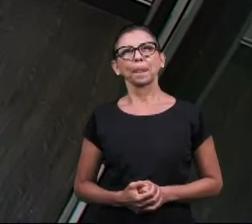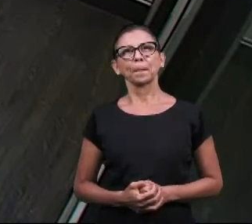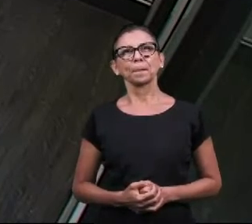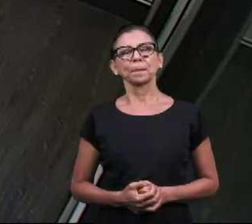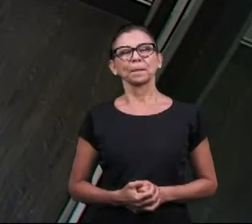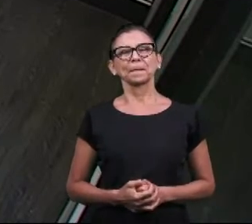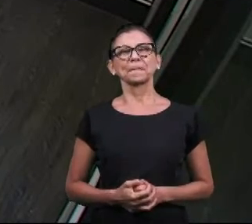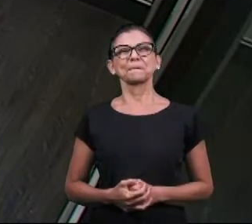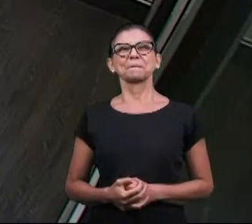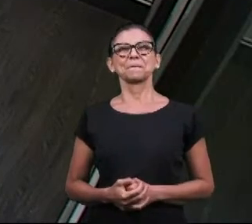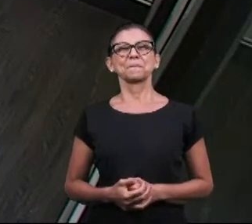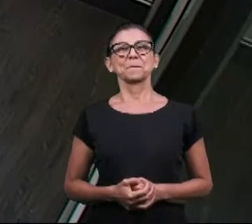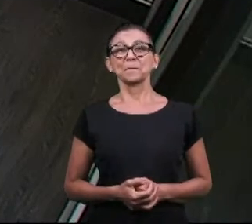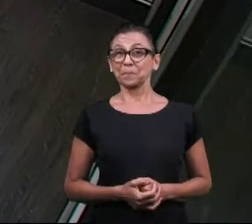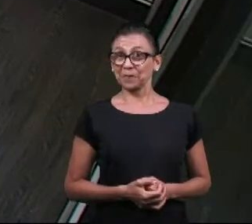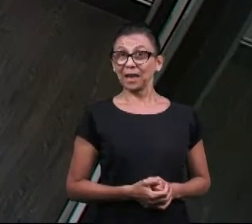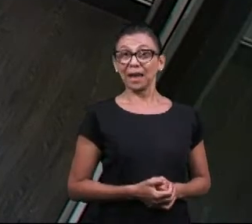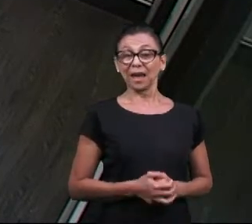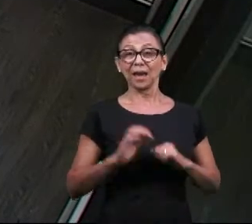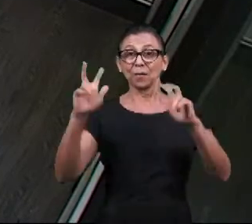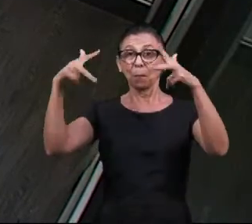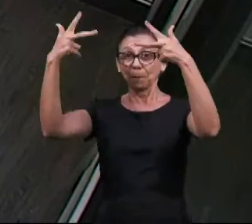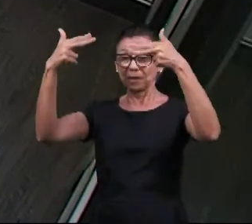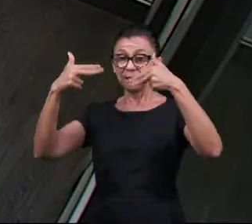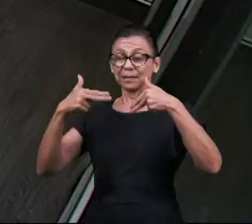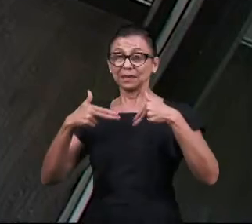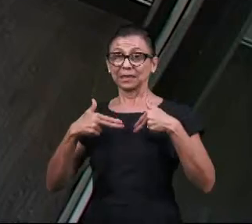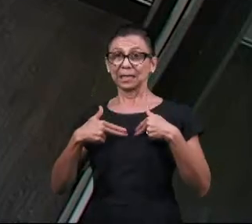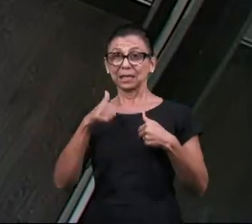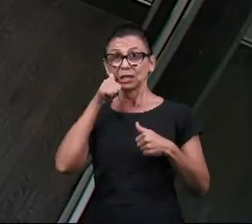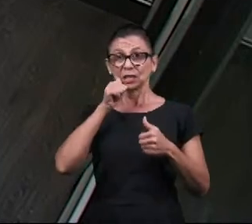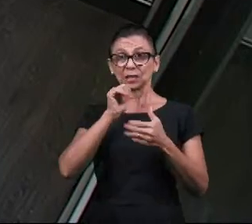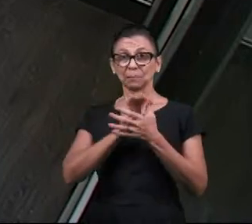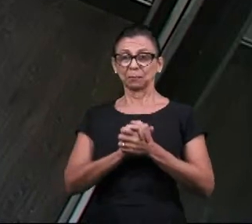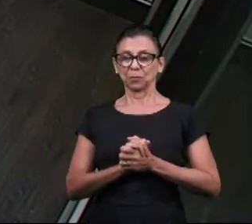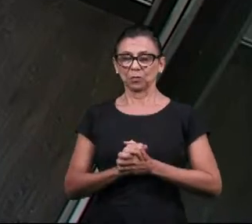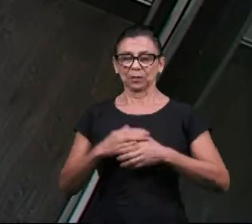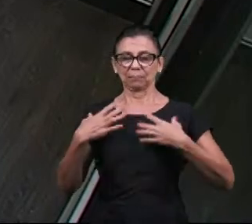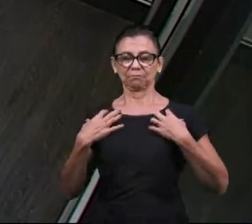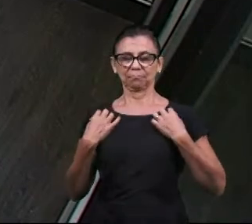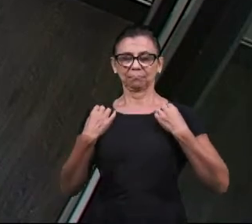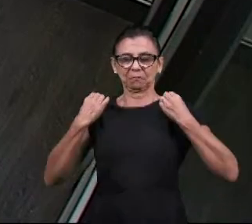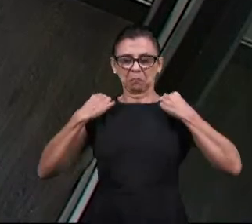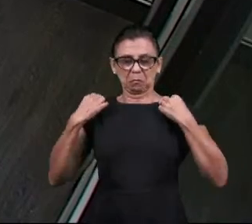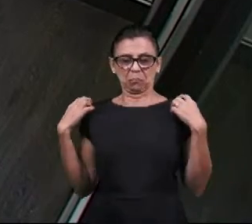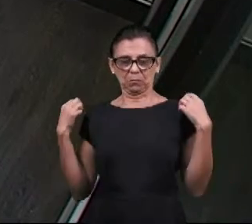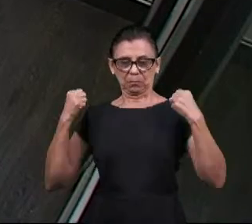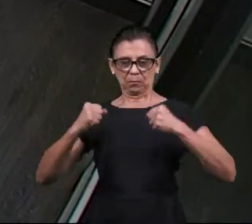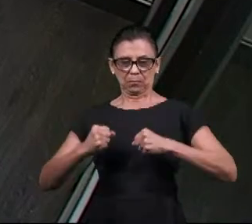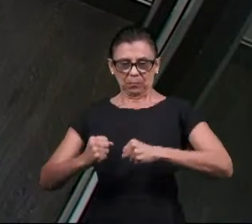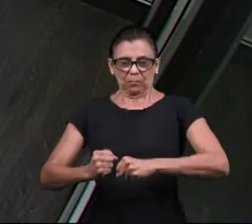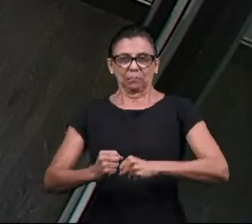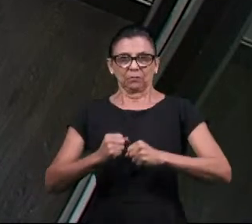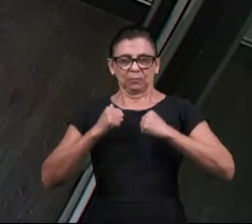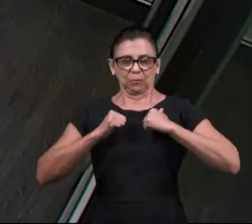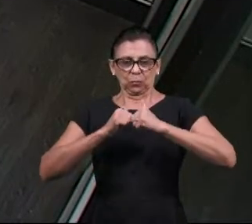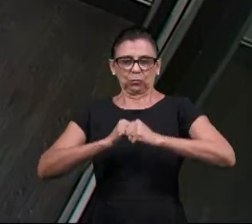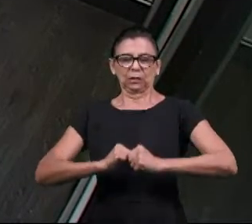do no Senhor. Final de ano, ela me deu um terno. E eu fui de terno pra igreja, eu não me esqueço que tinha uma